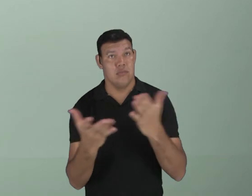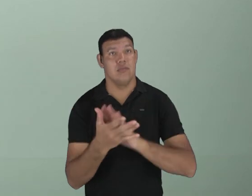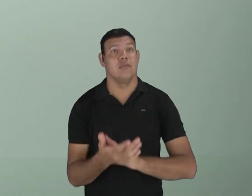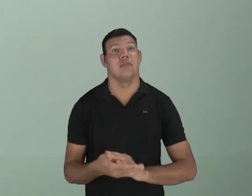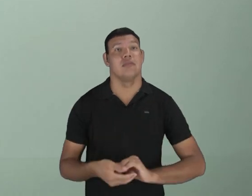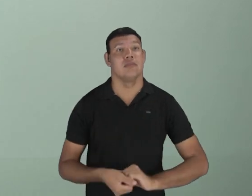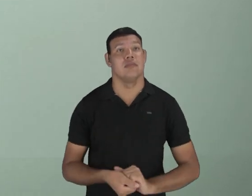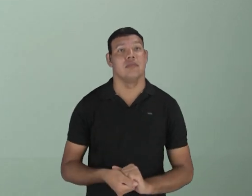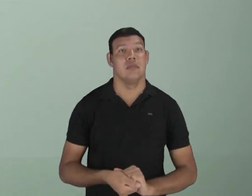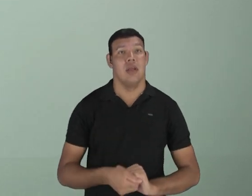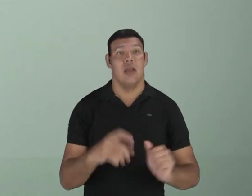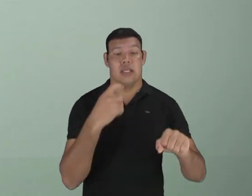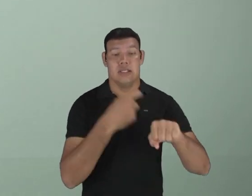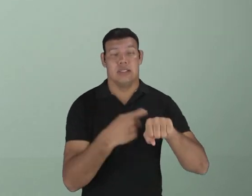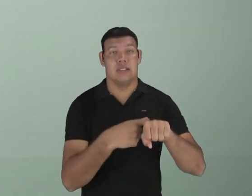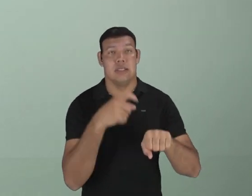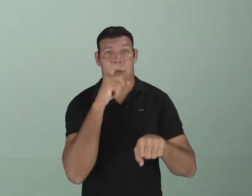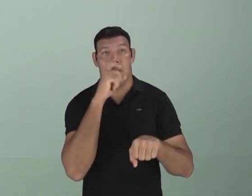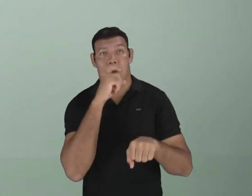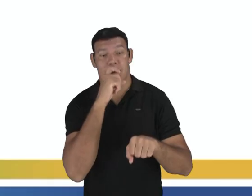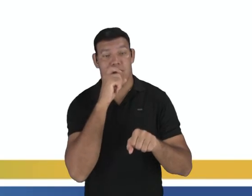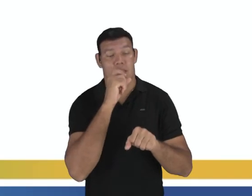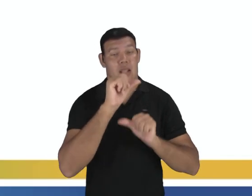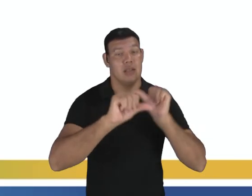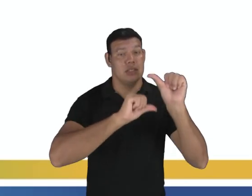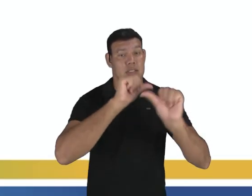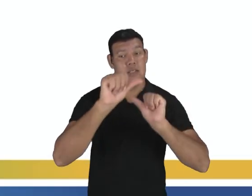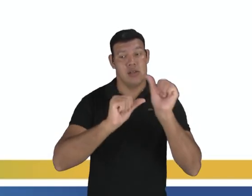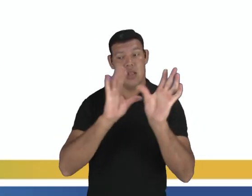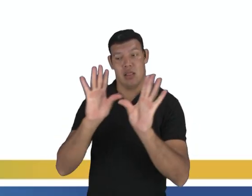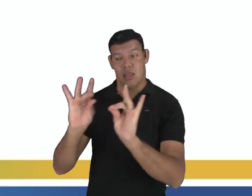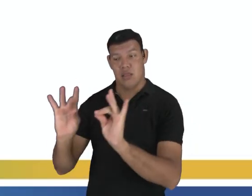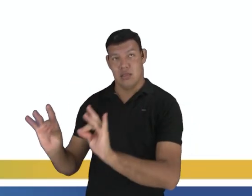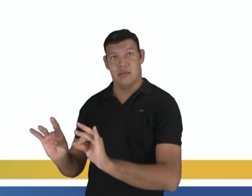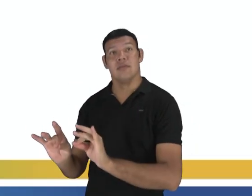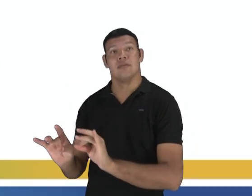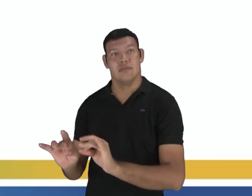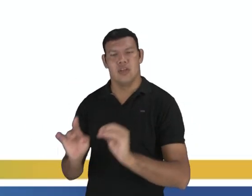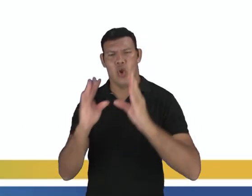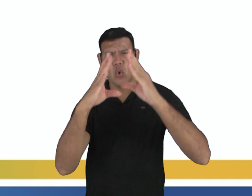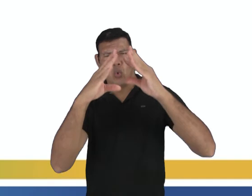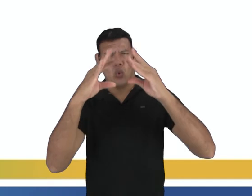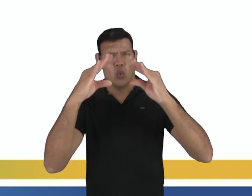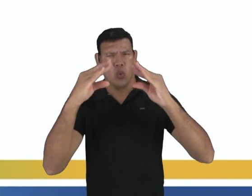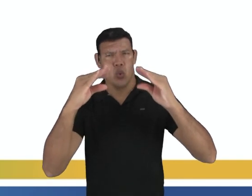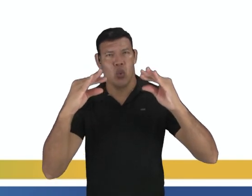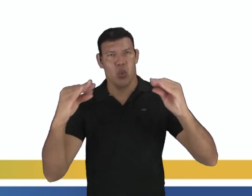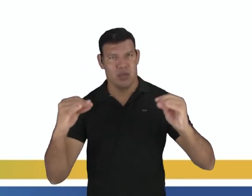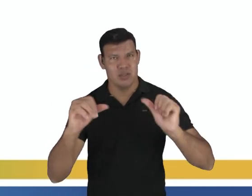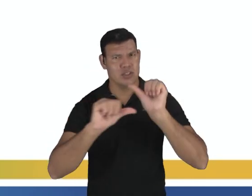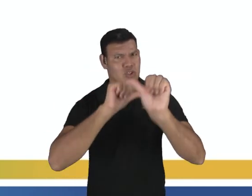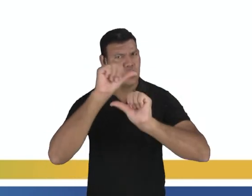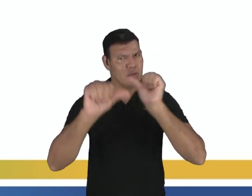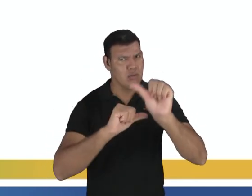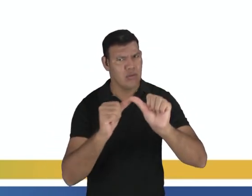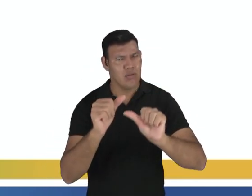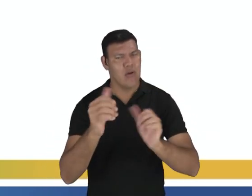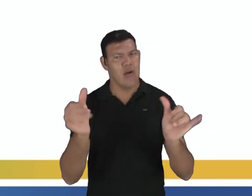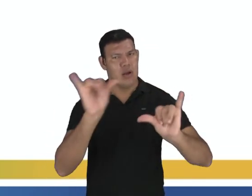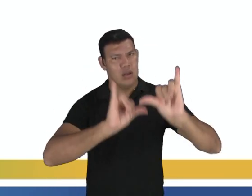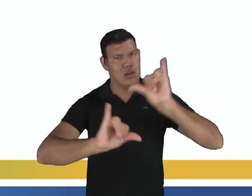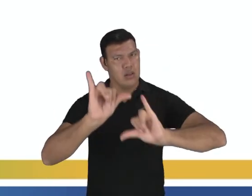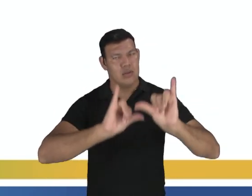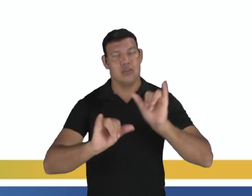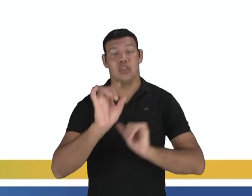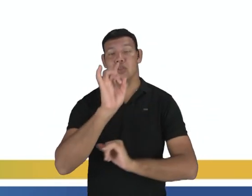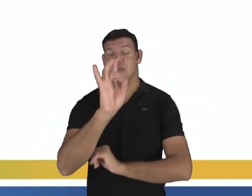tem do gelo para a água, o que aconteceu aqui? Teve mudança na substância? Não. A gente pode